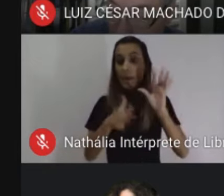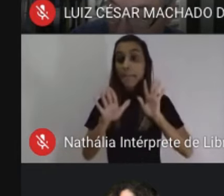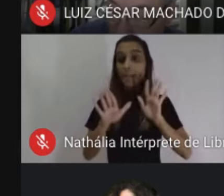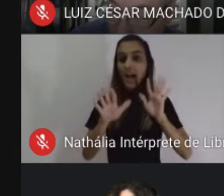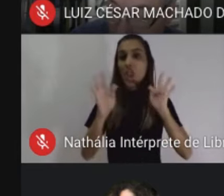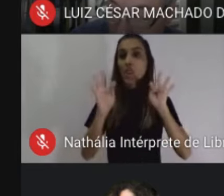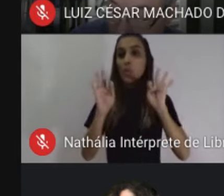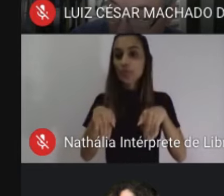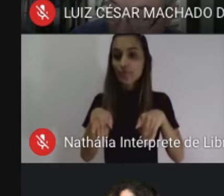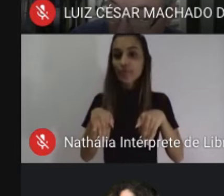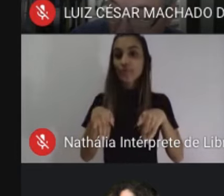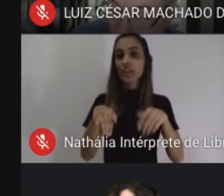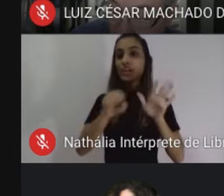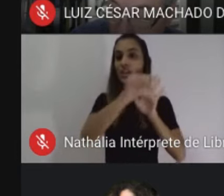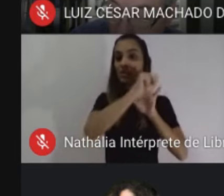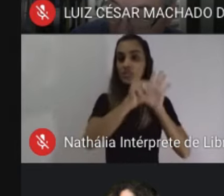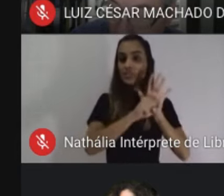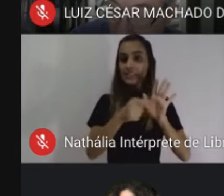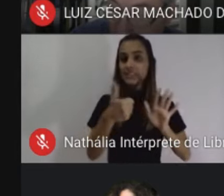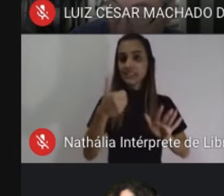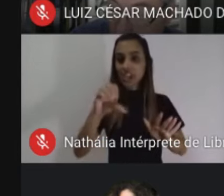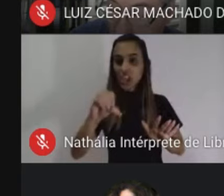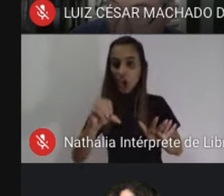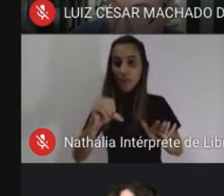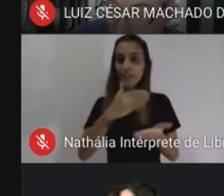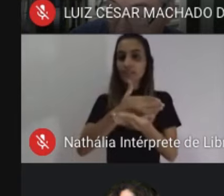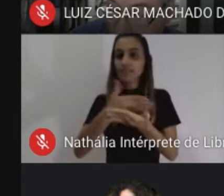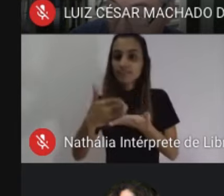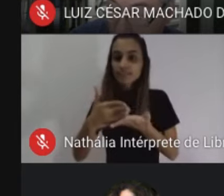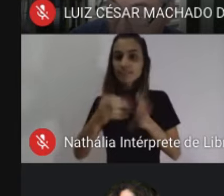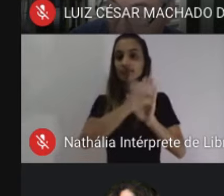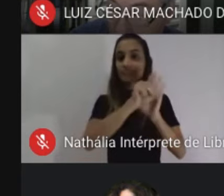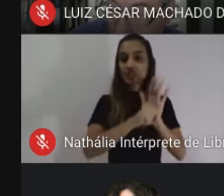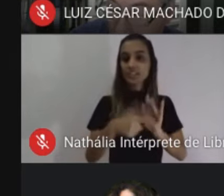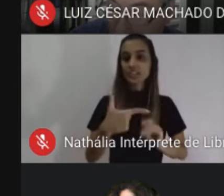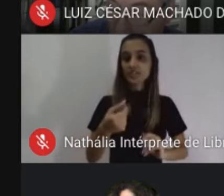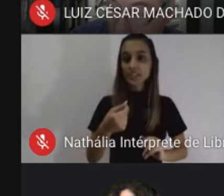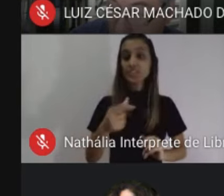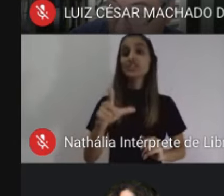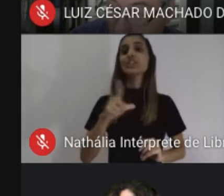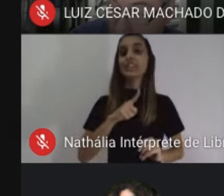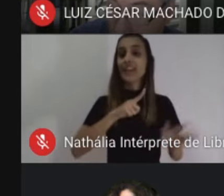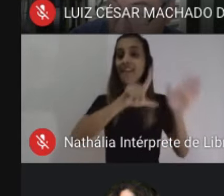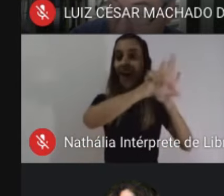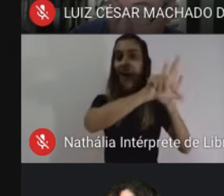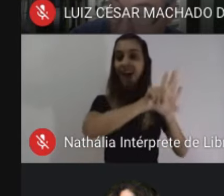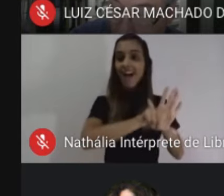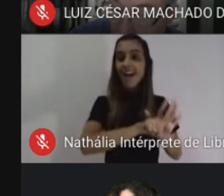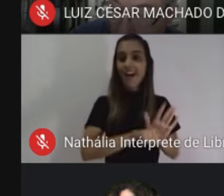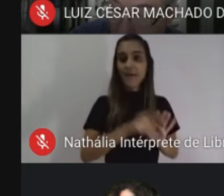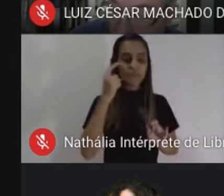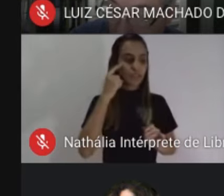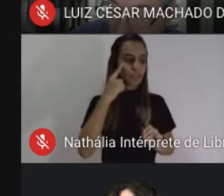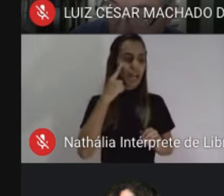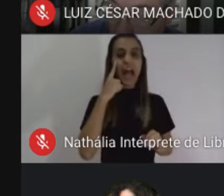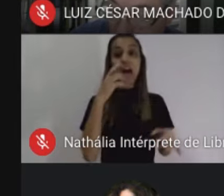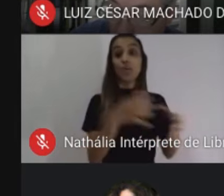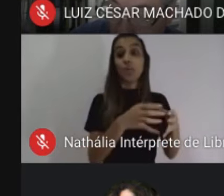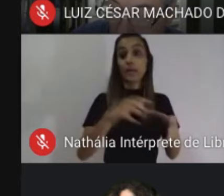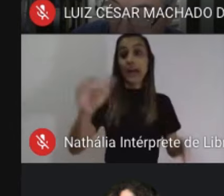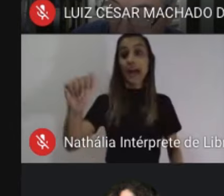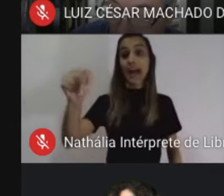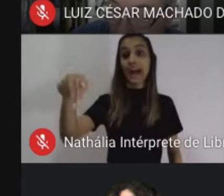no Brasil nos anos 20, vão voltar à legislação contra os anarquistas, porque os anarquistas são contra qualquer forma de organização